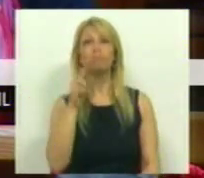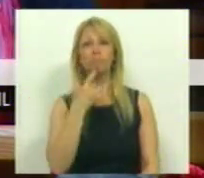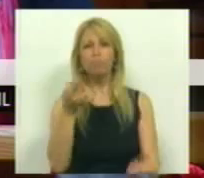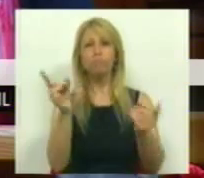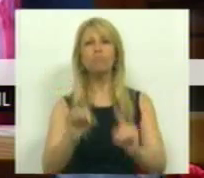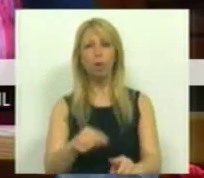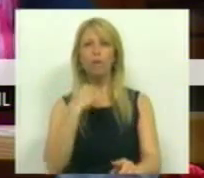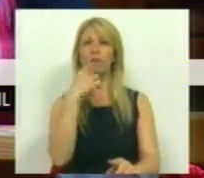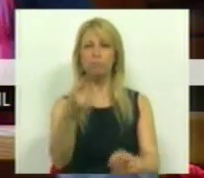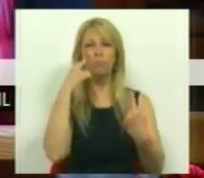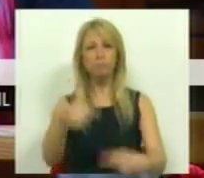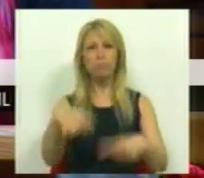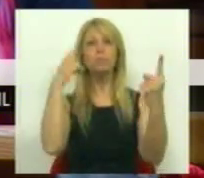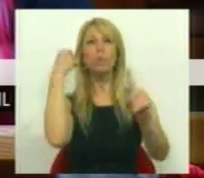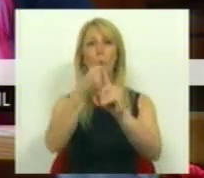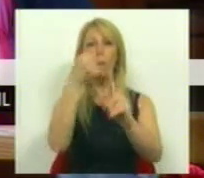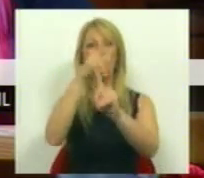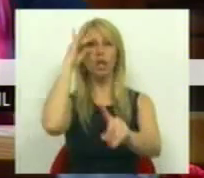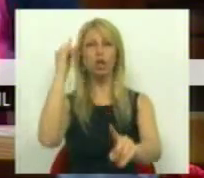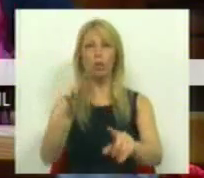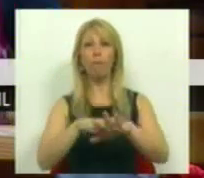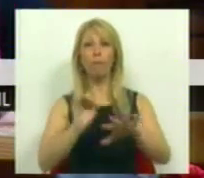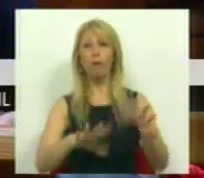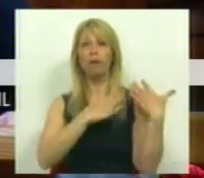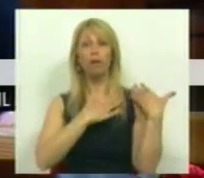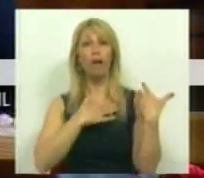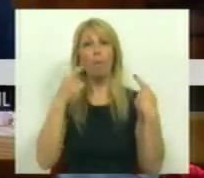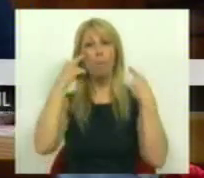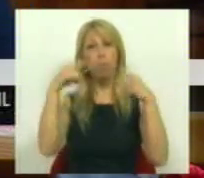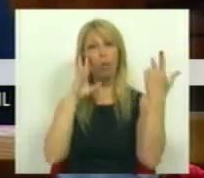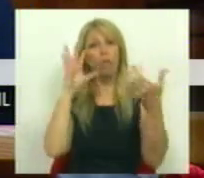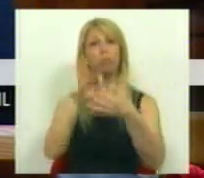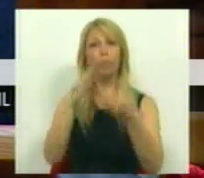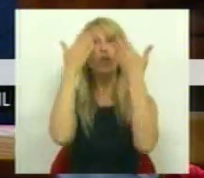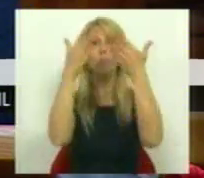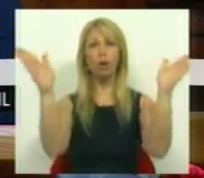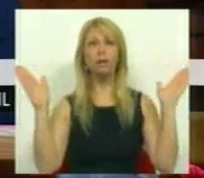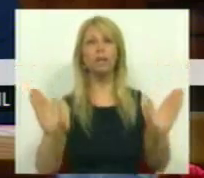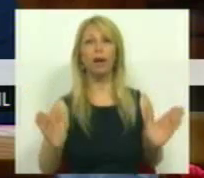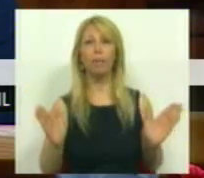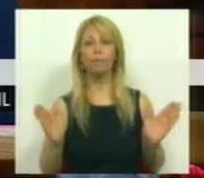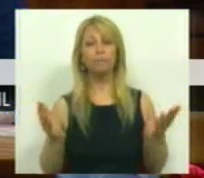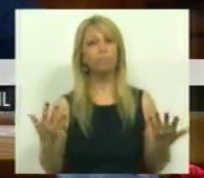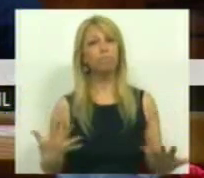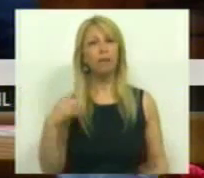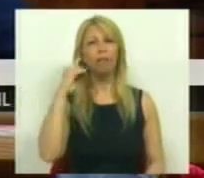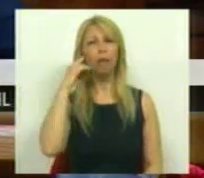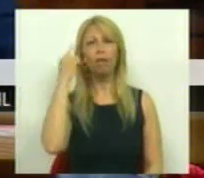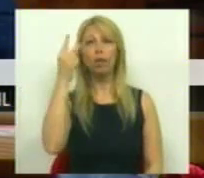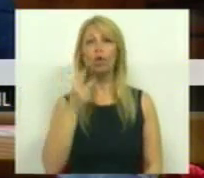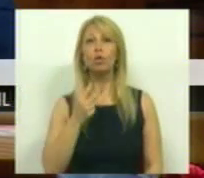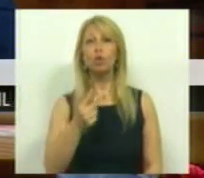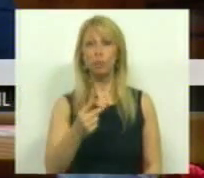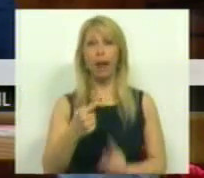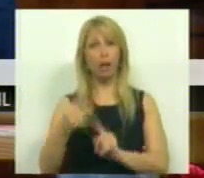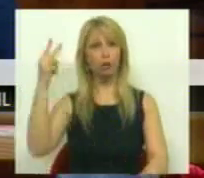combate ideológico pela responsabilidade pública, pela democracia. Faz agora 2 semanas